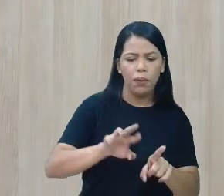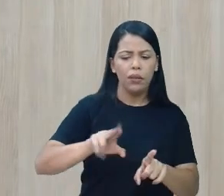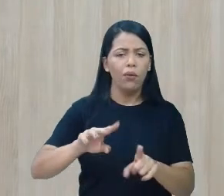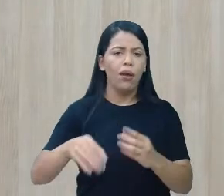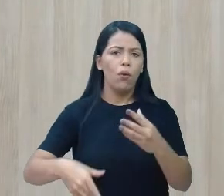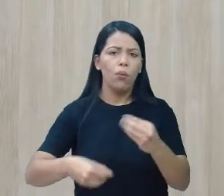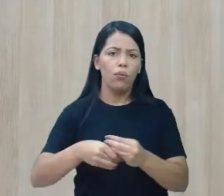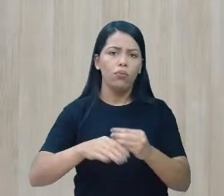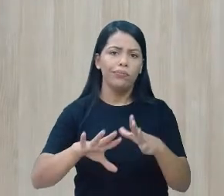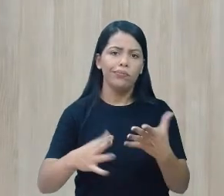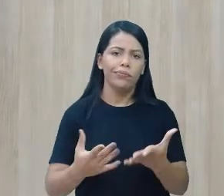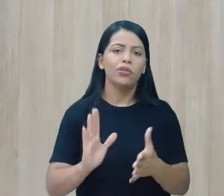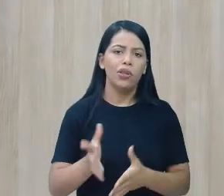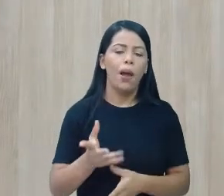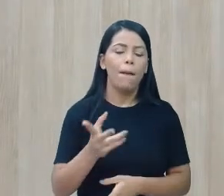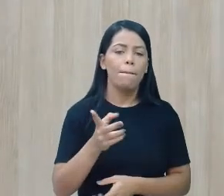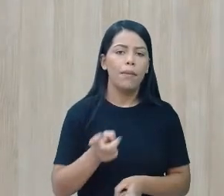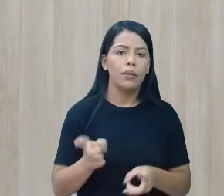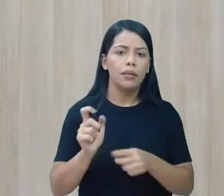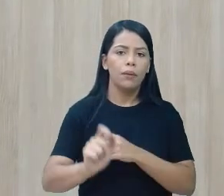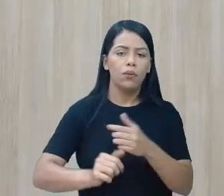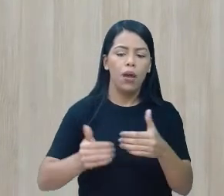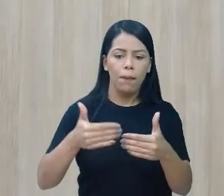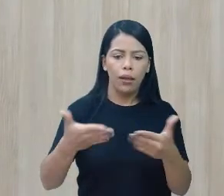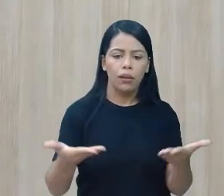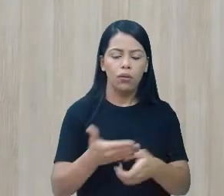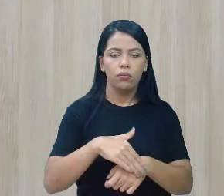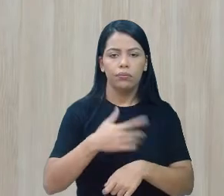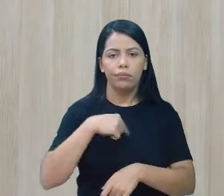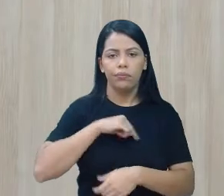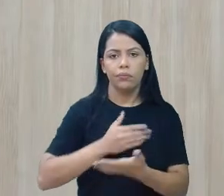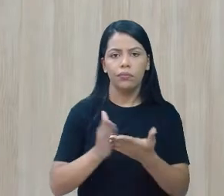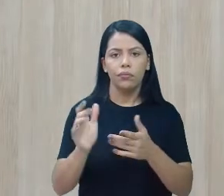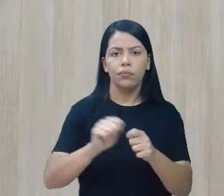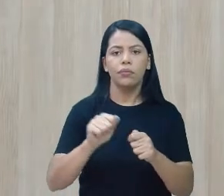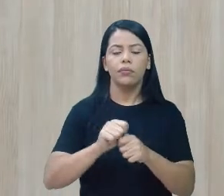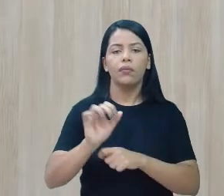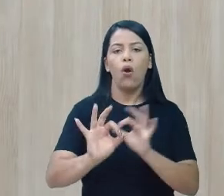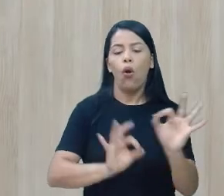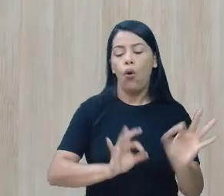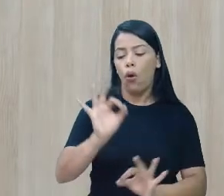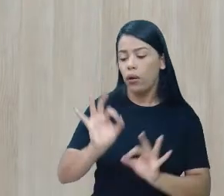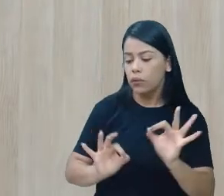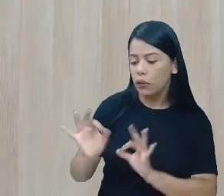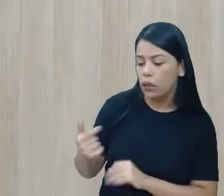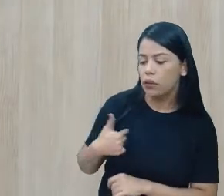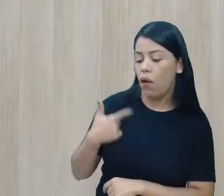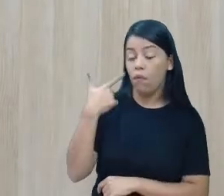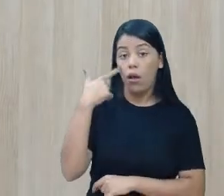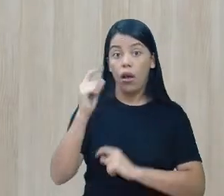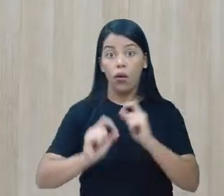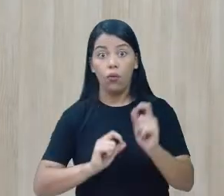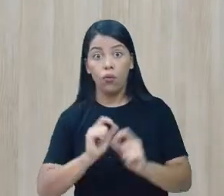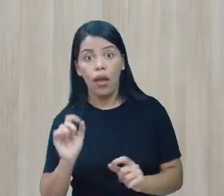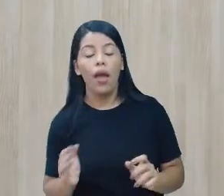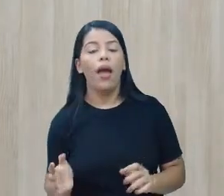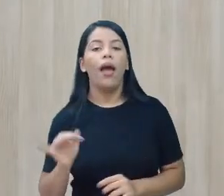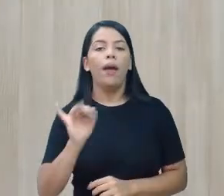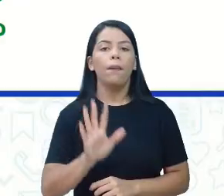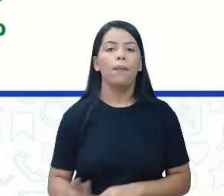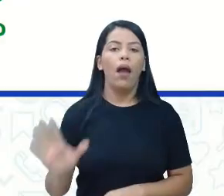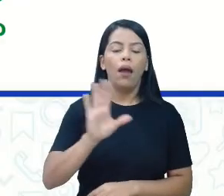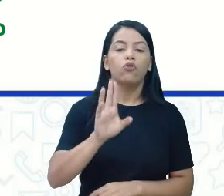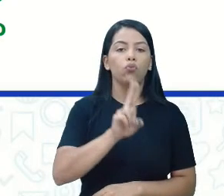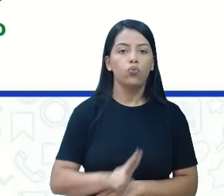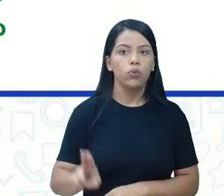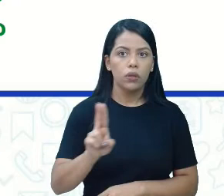certo? Então, já observa aí que a partir desse momento que a gente começou a fazer essa organização, né, essa telinha aqui com os números do